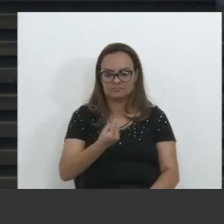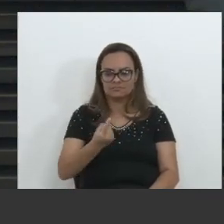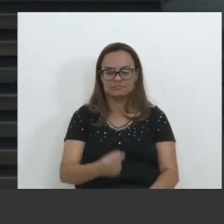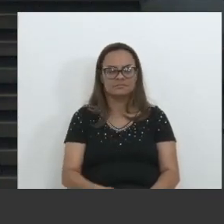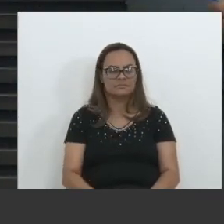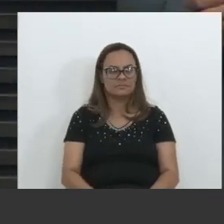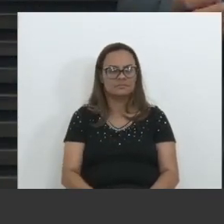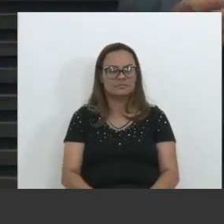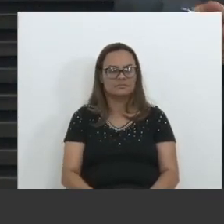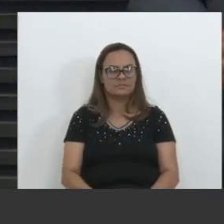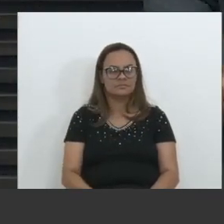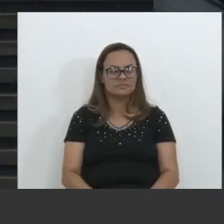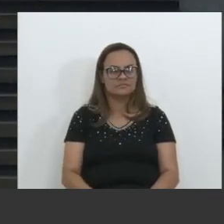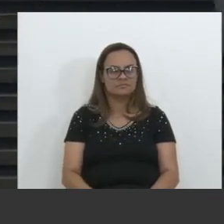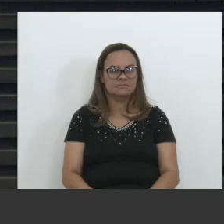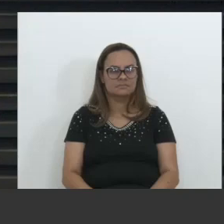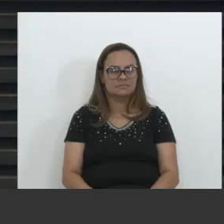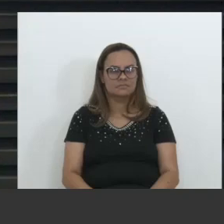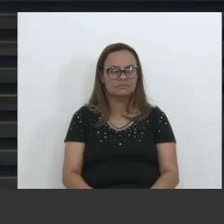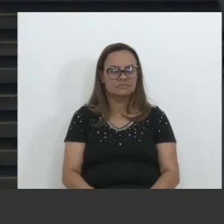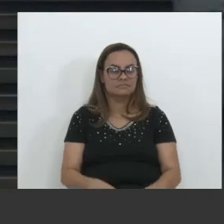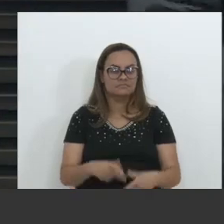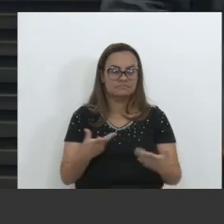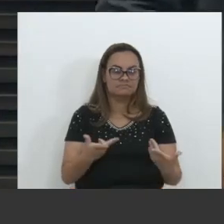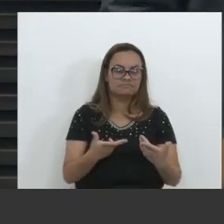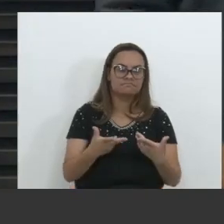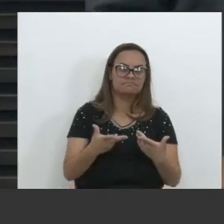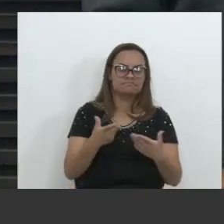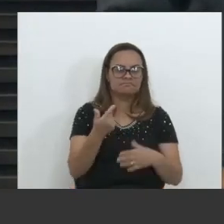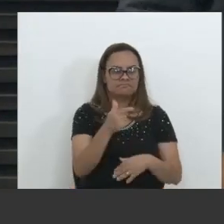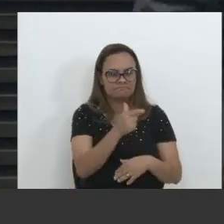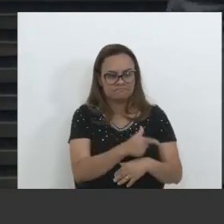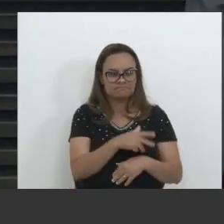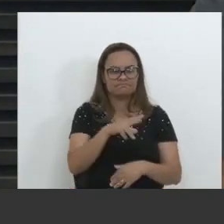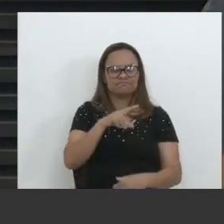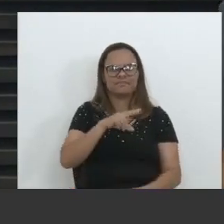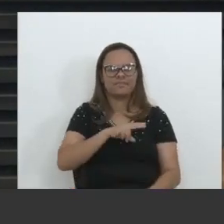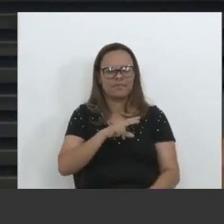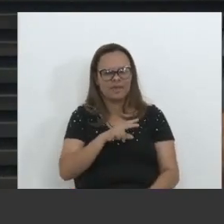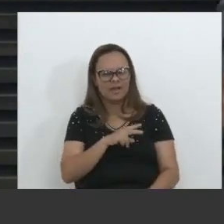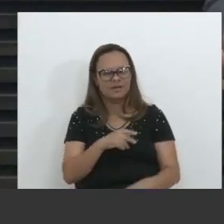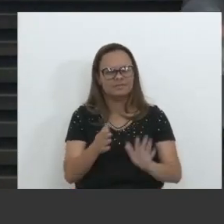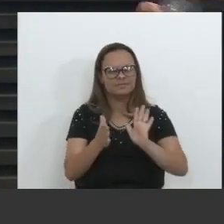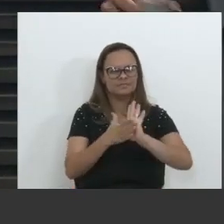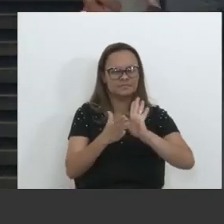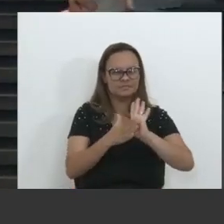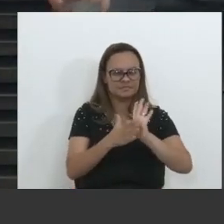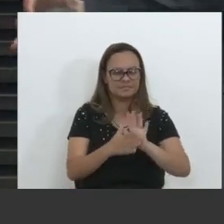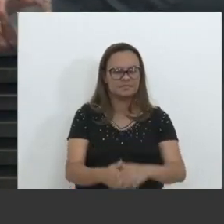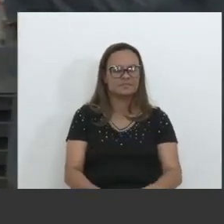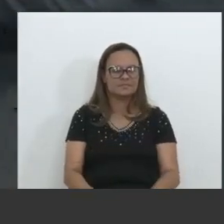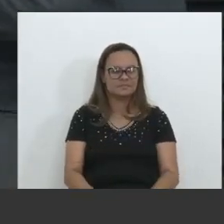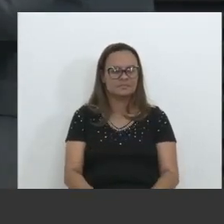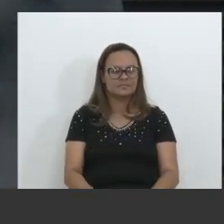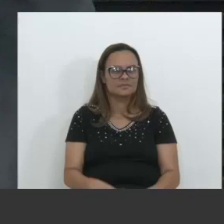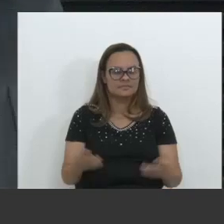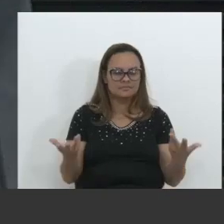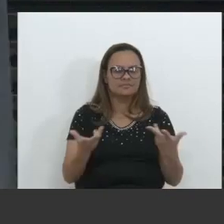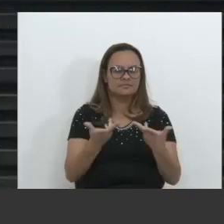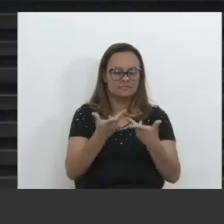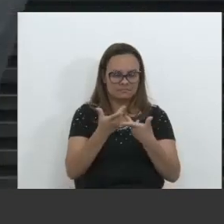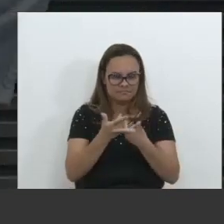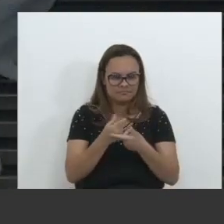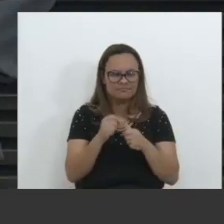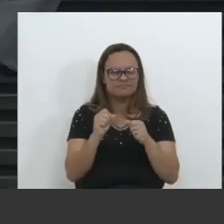porque a gente não pode deixar de existir a individualidade quando o propósito é o bem comum e a arte faz isso com a